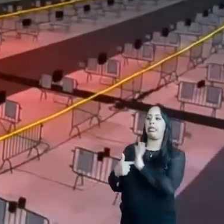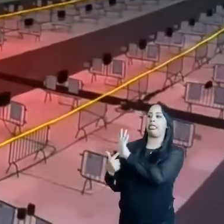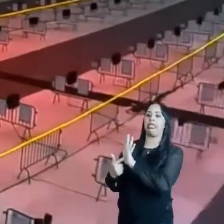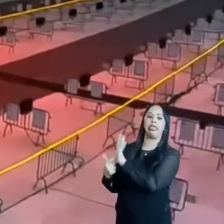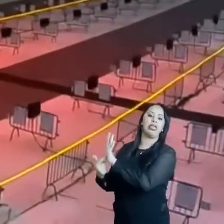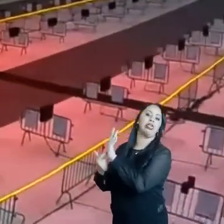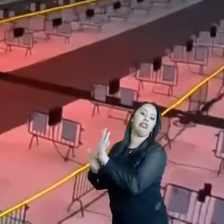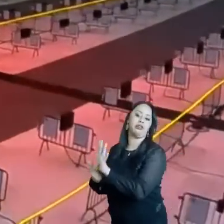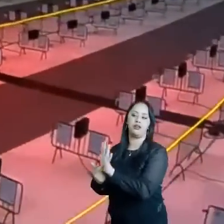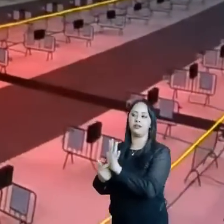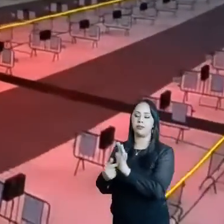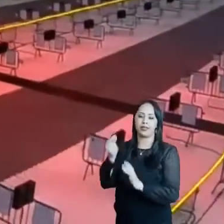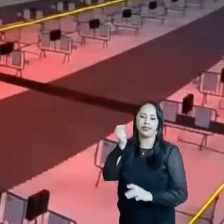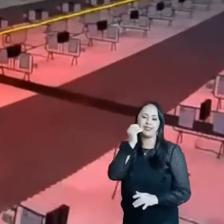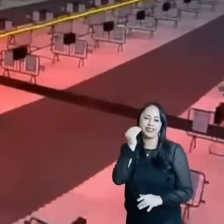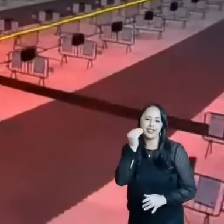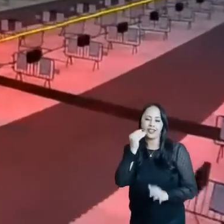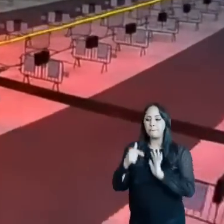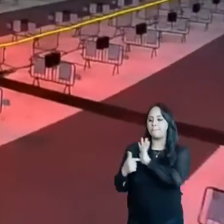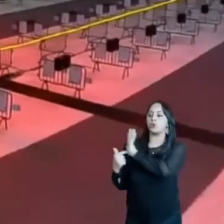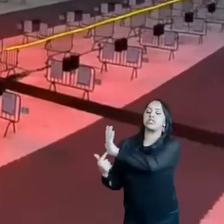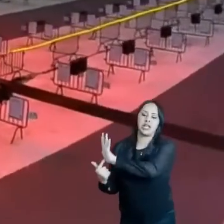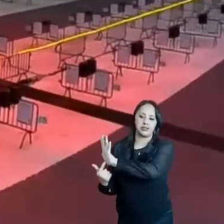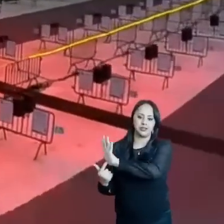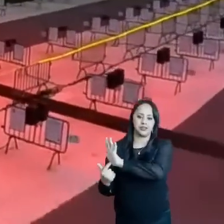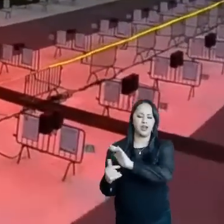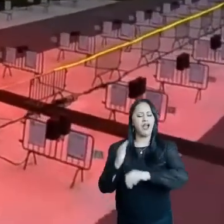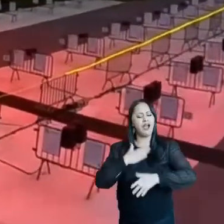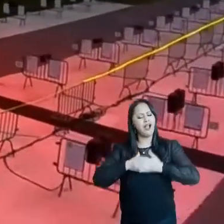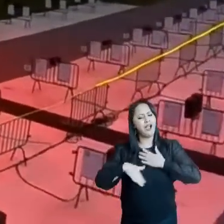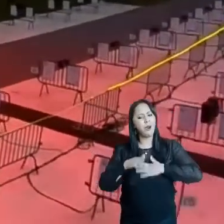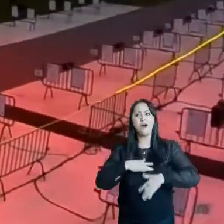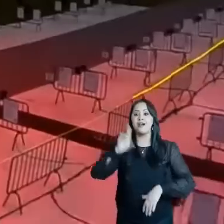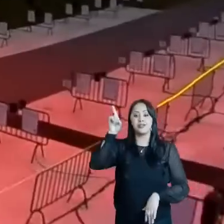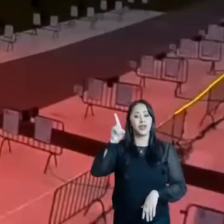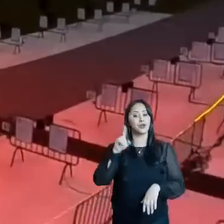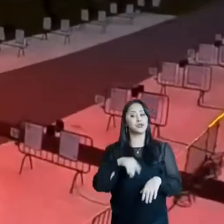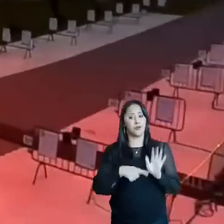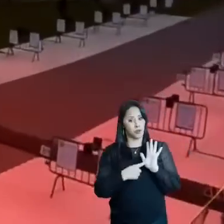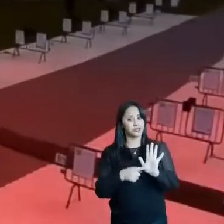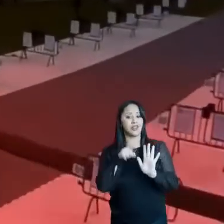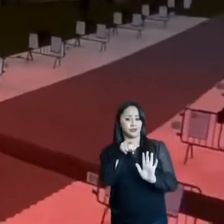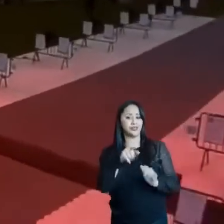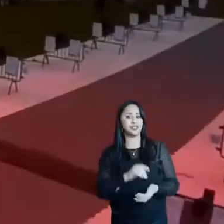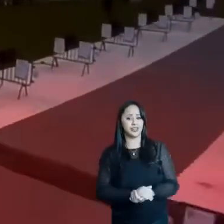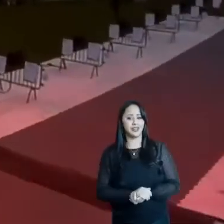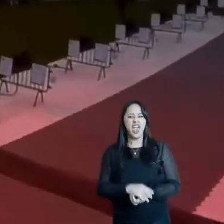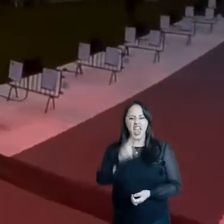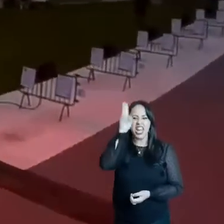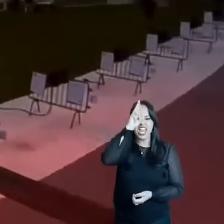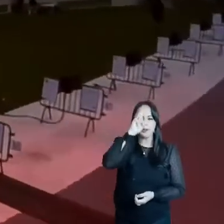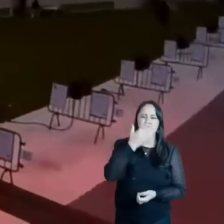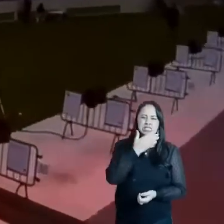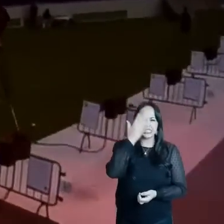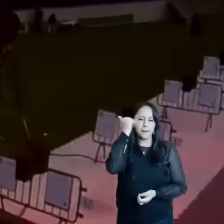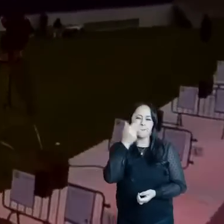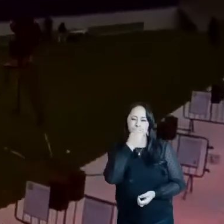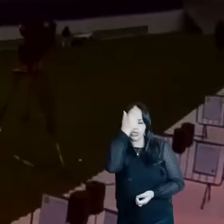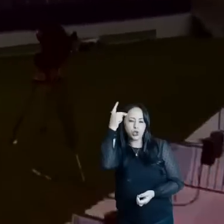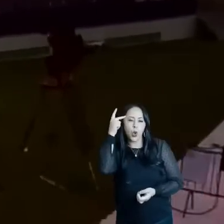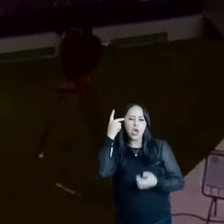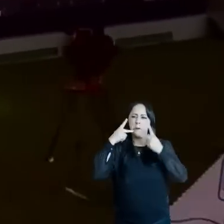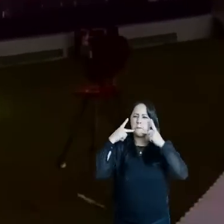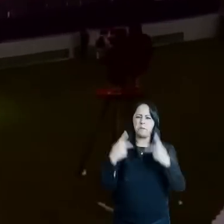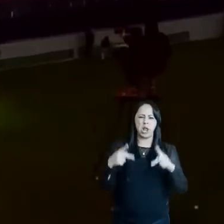se doar? A ministração ainda falava assim, você vê esses grandes evangelistas na televisão? Sabe aqueles evangelistas que vai na televisão e fala assim, se você